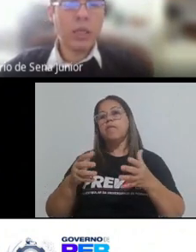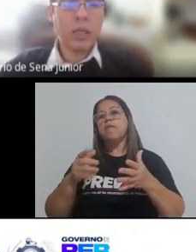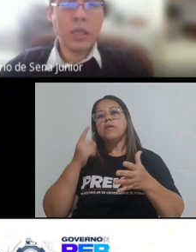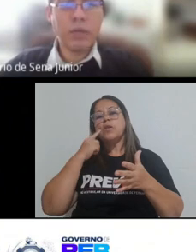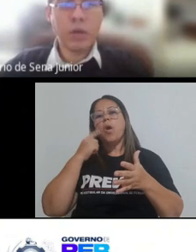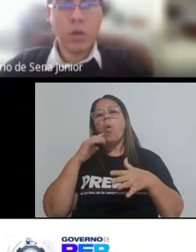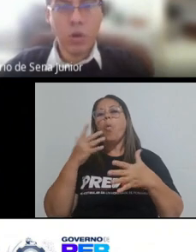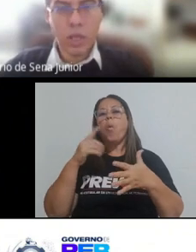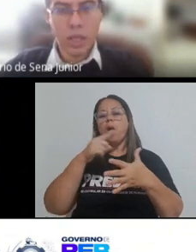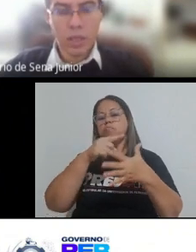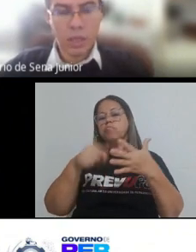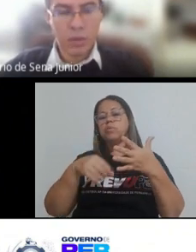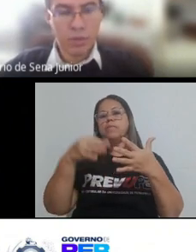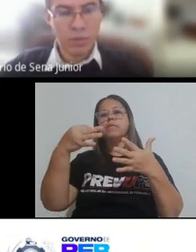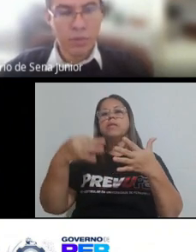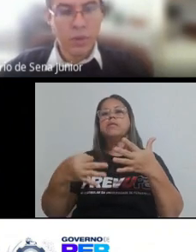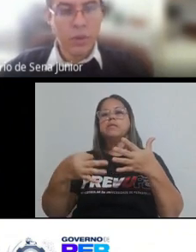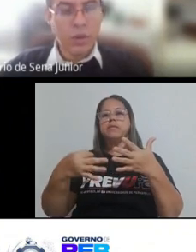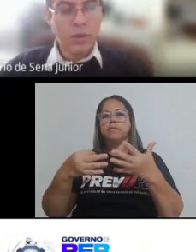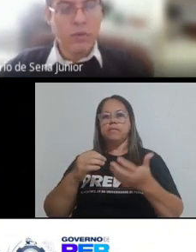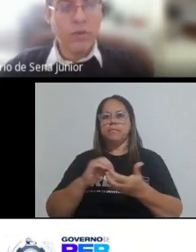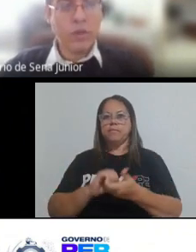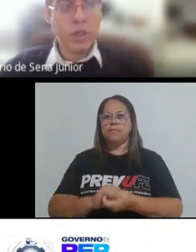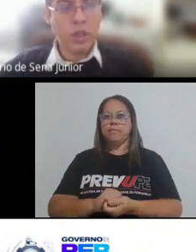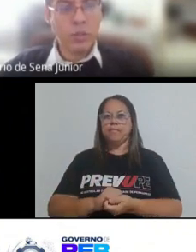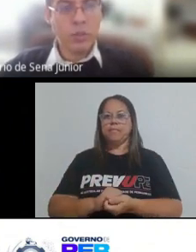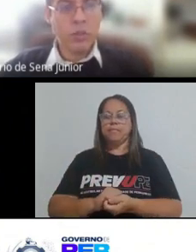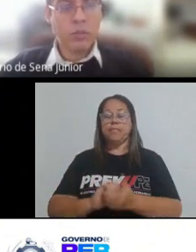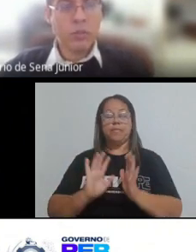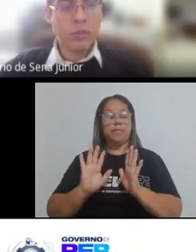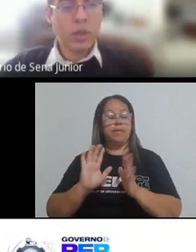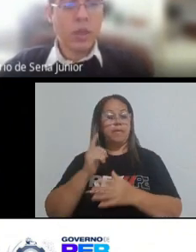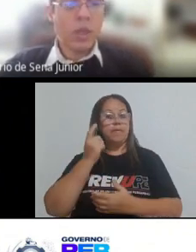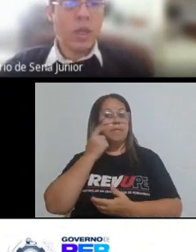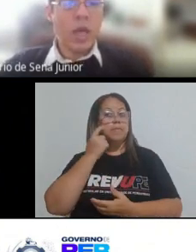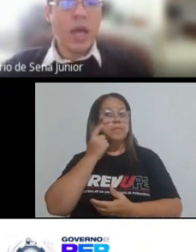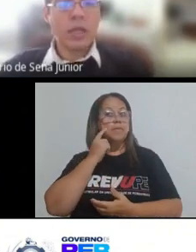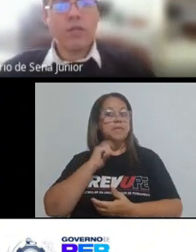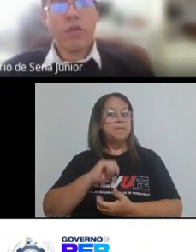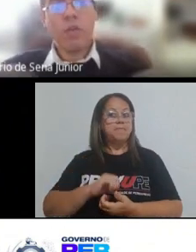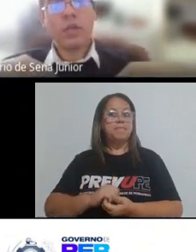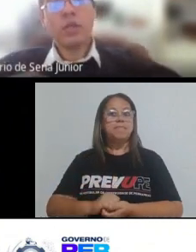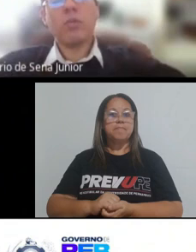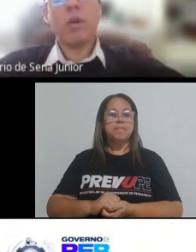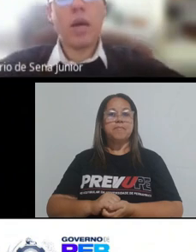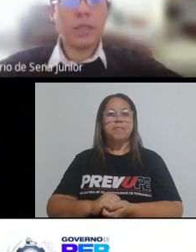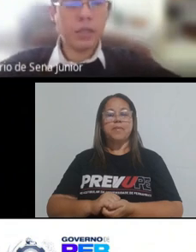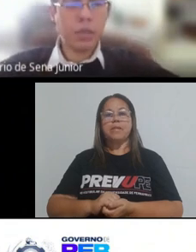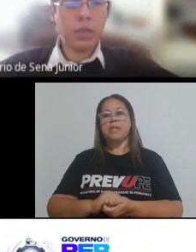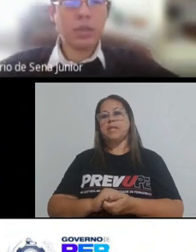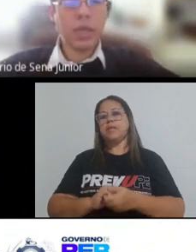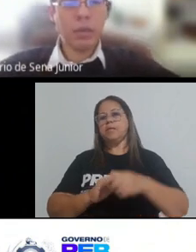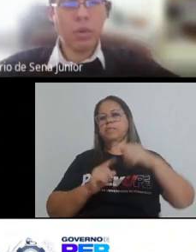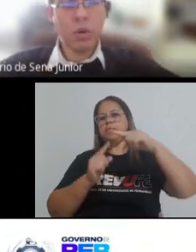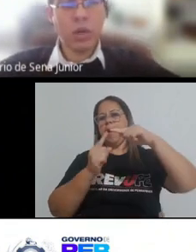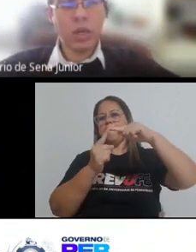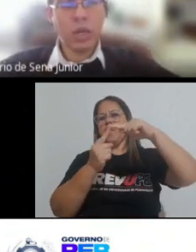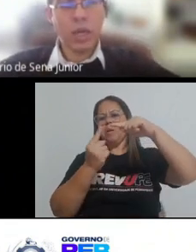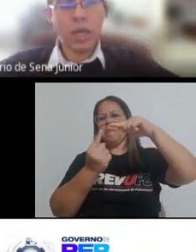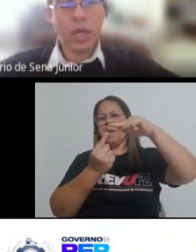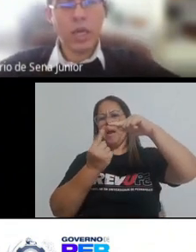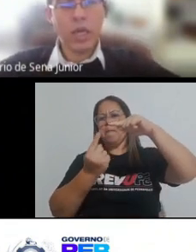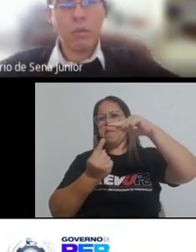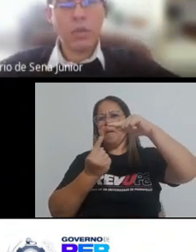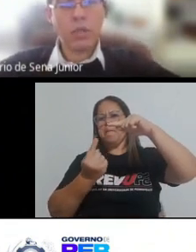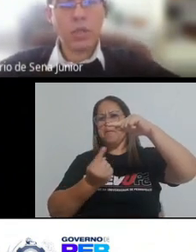alternativa correta. Vejamos, a deformação máxima da mola